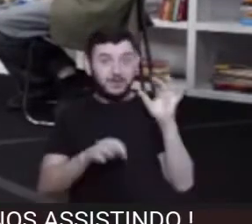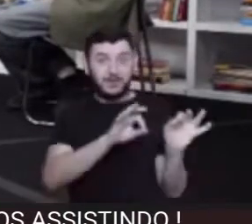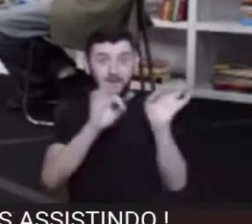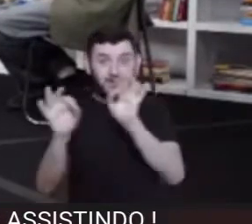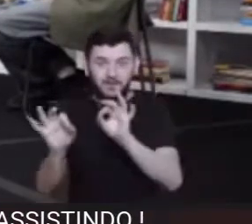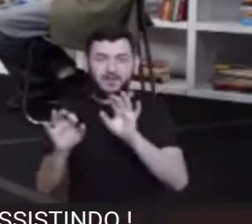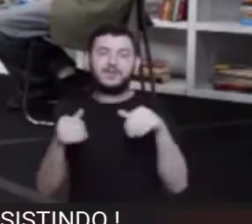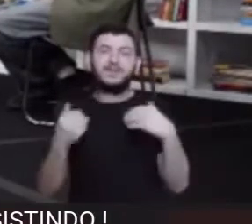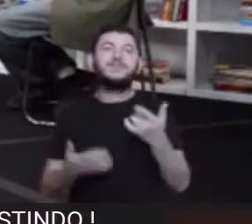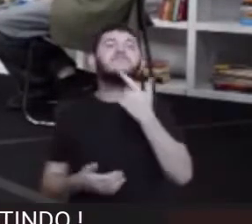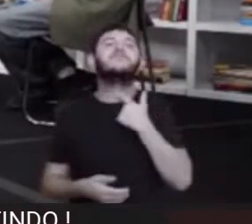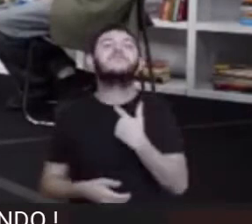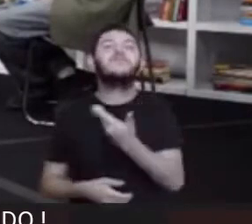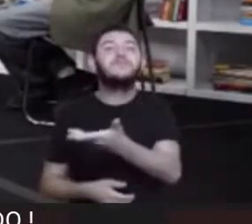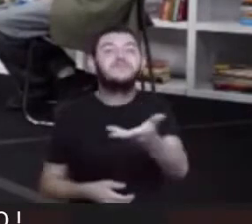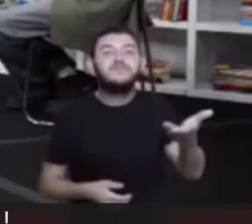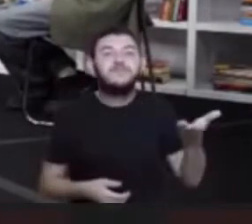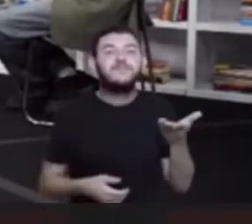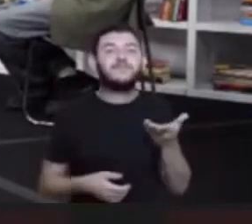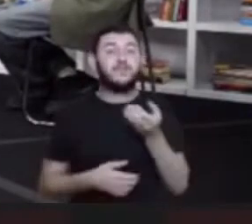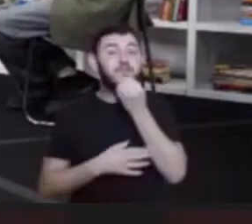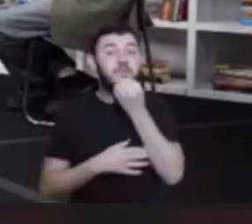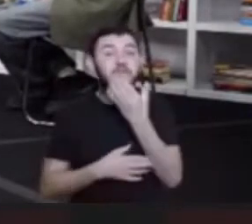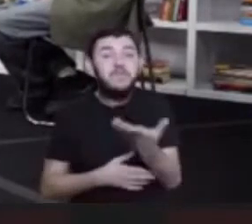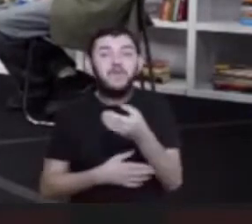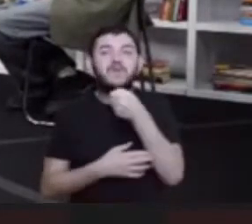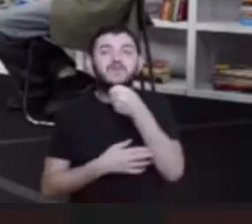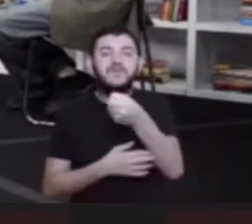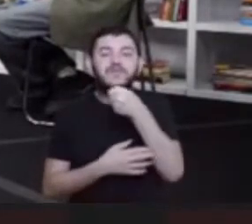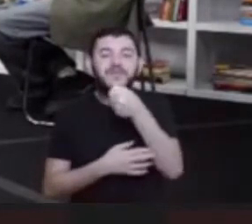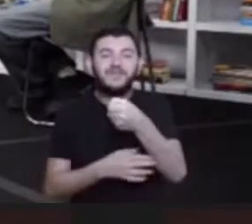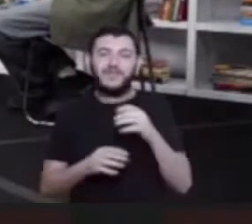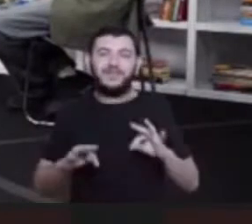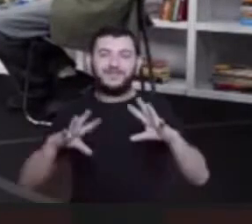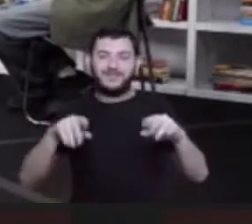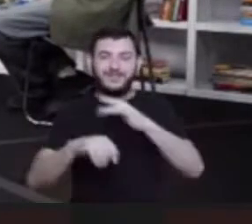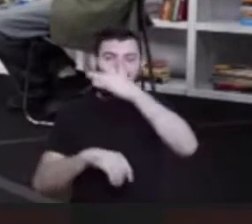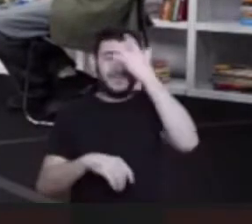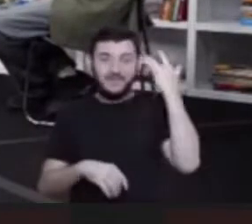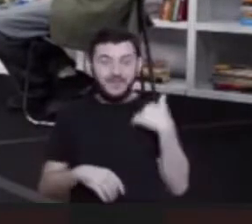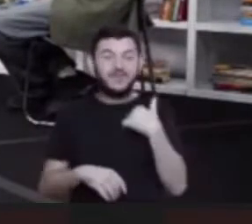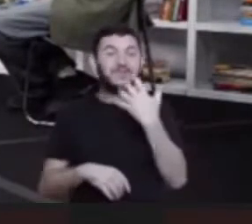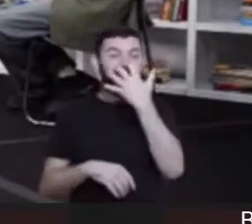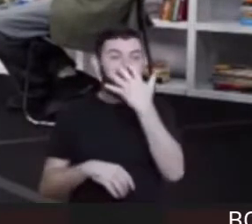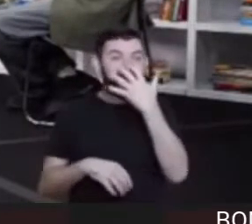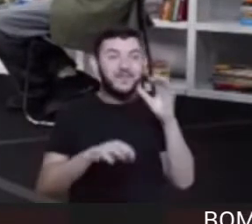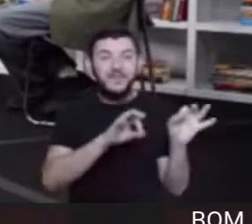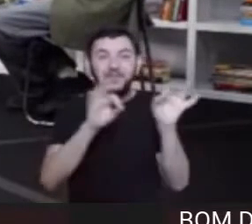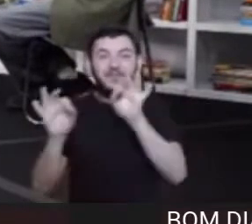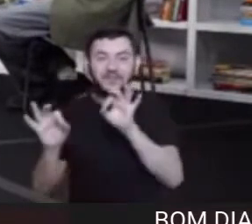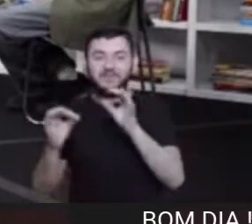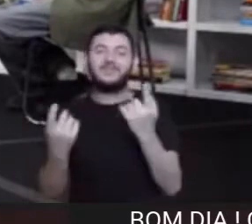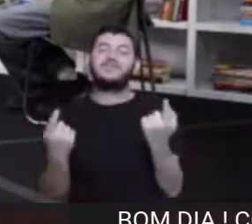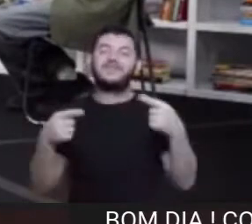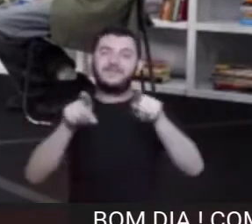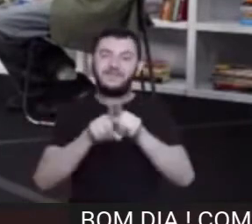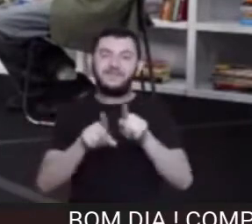vocês uma boa entrevista e a todos que estão assistindo também uma boa interação. Grande